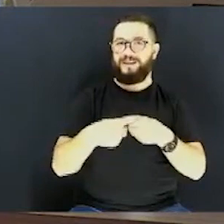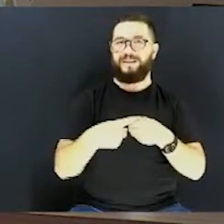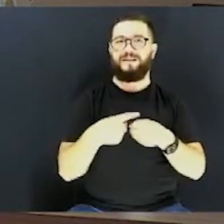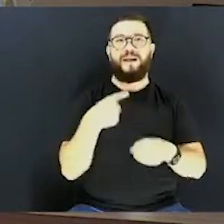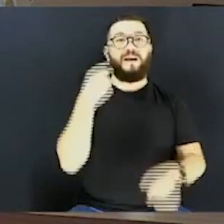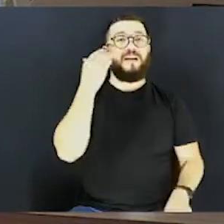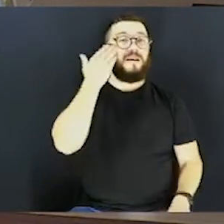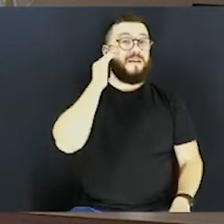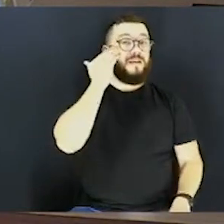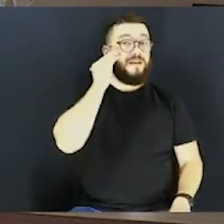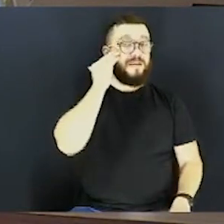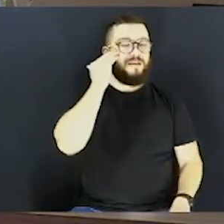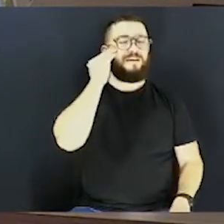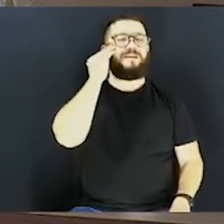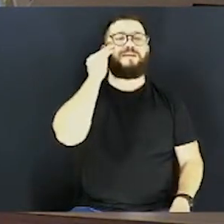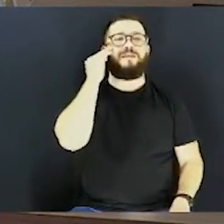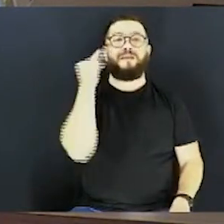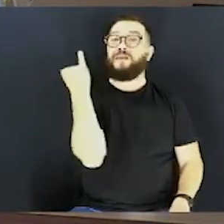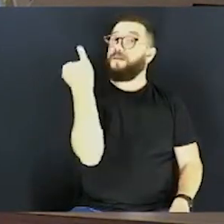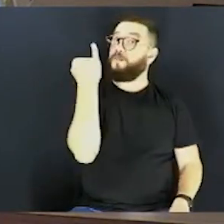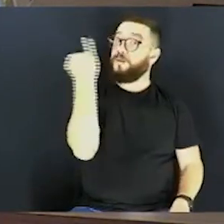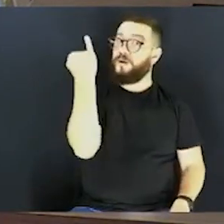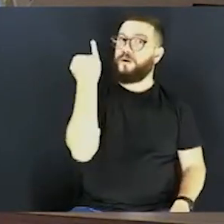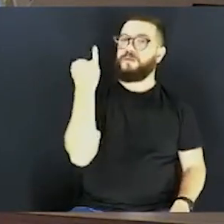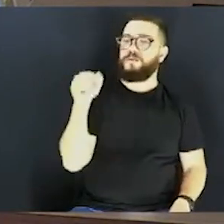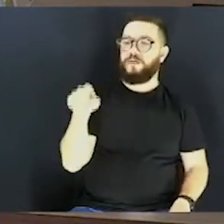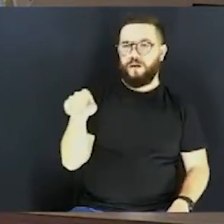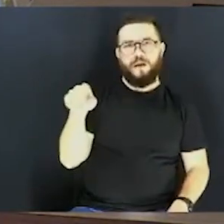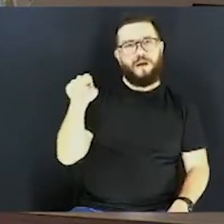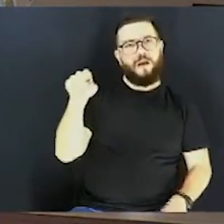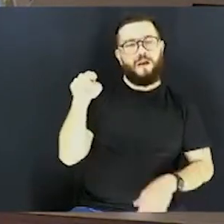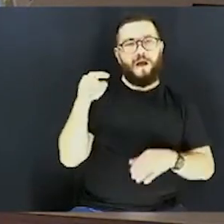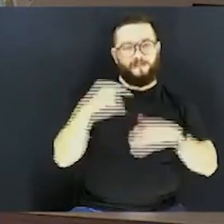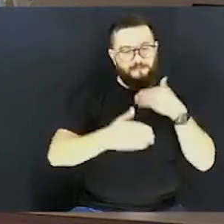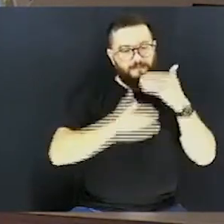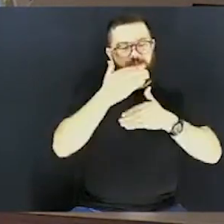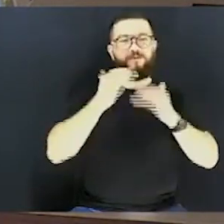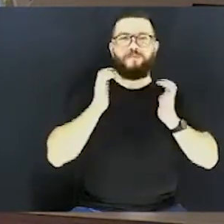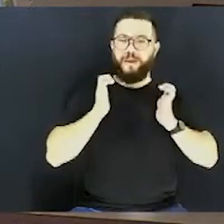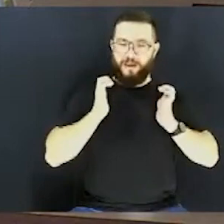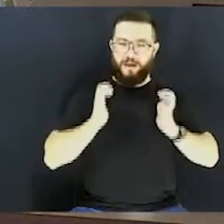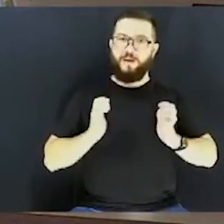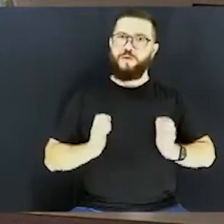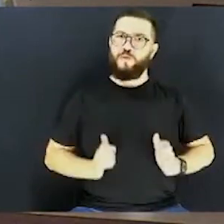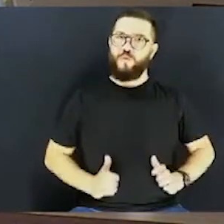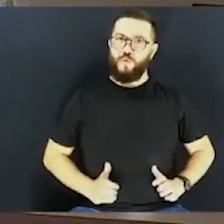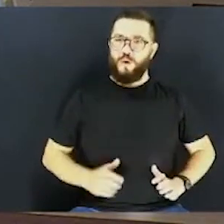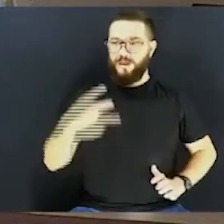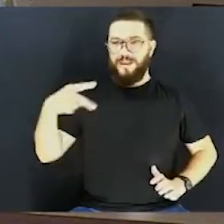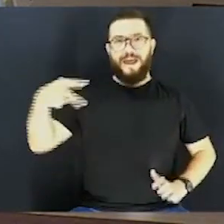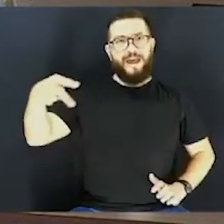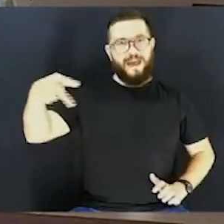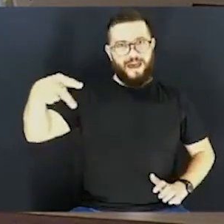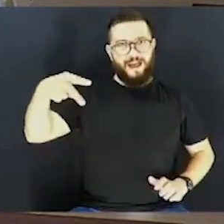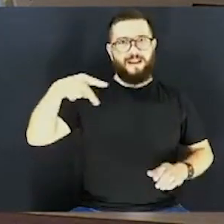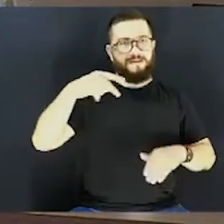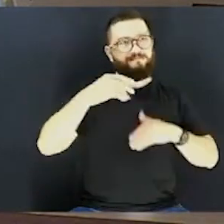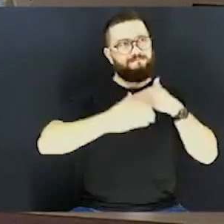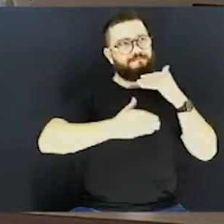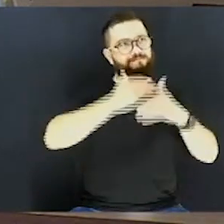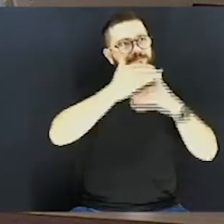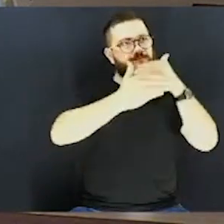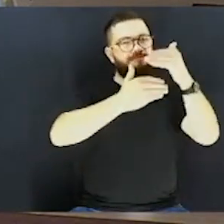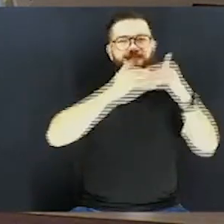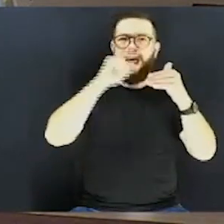a importância do desenvolvimento do caráter da criança nesses primeiros anos de vida. Nesses primeiros anos, isso também começa a se formar.